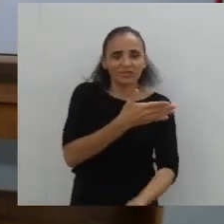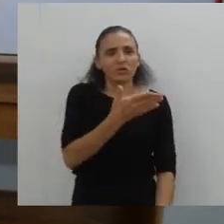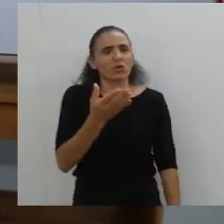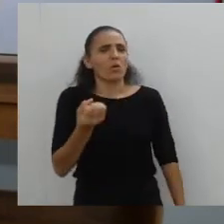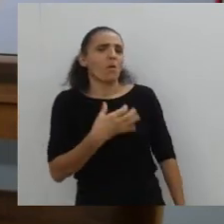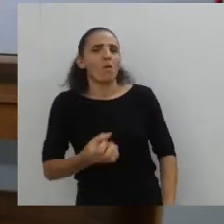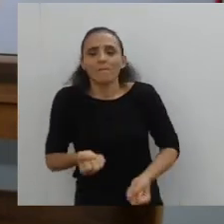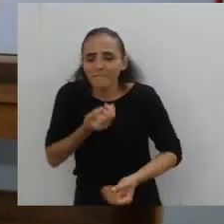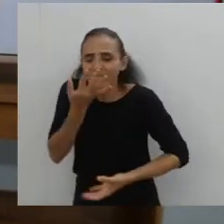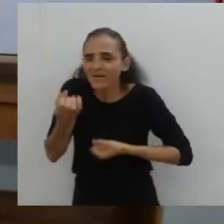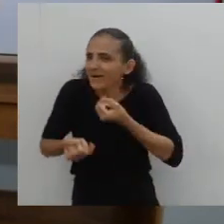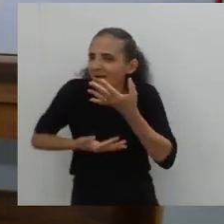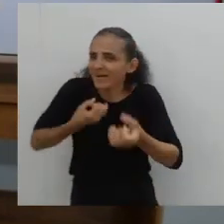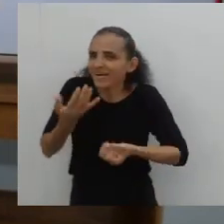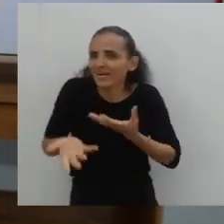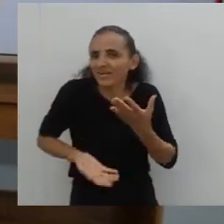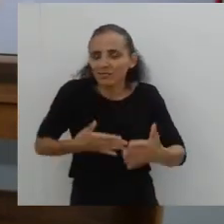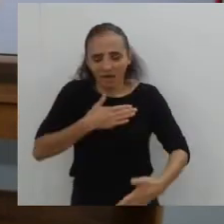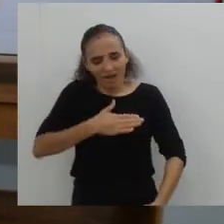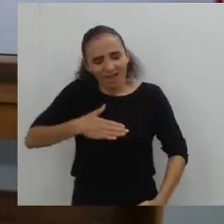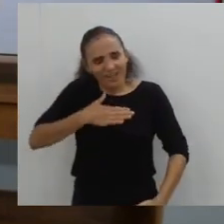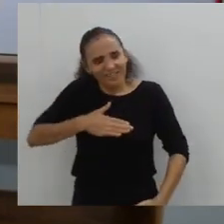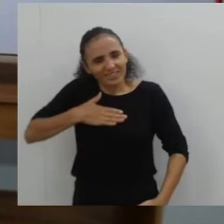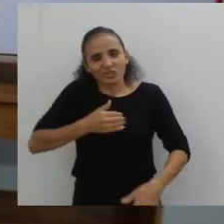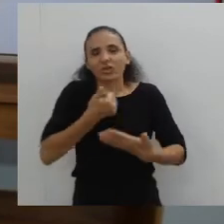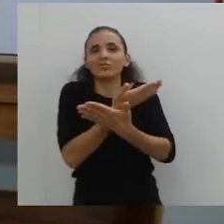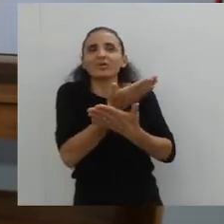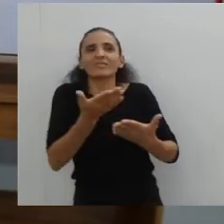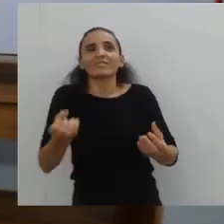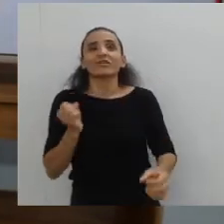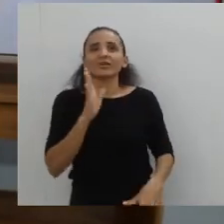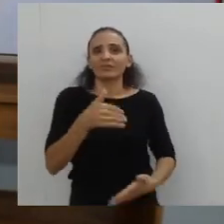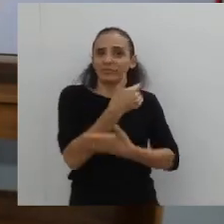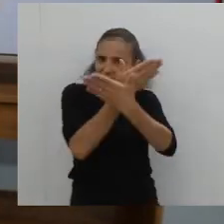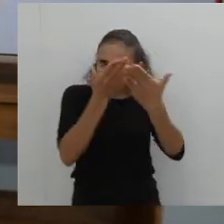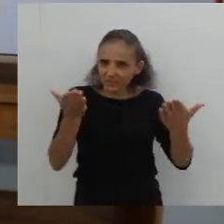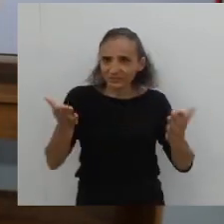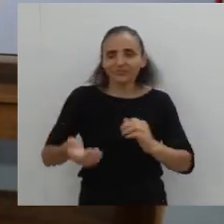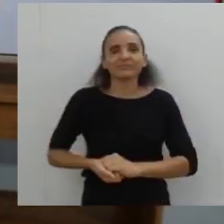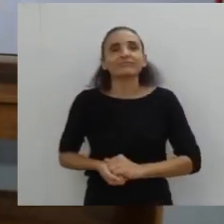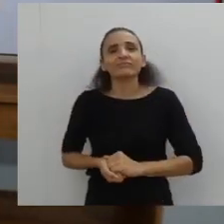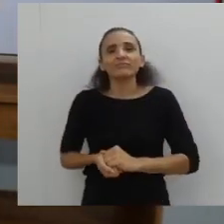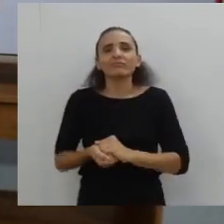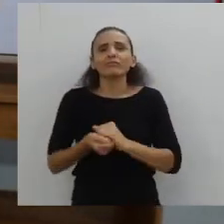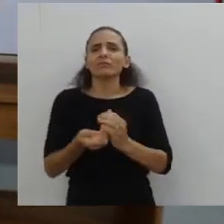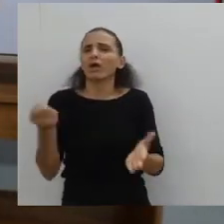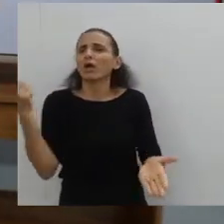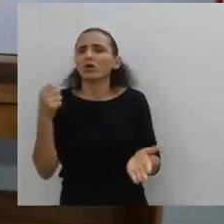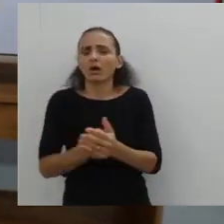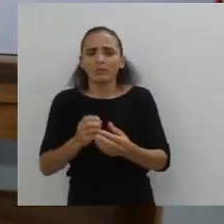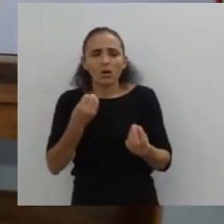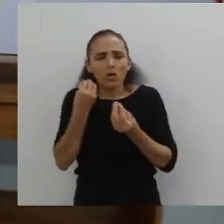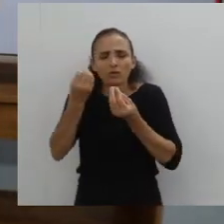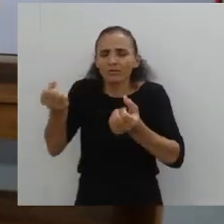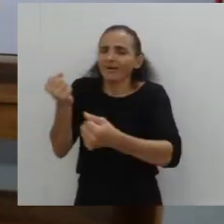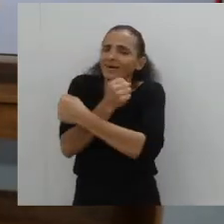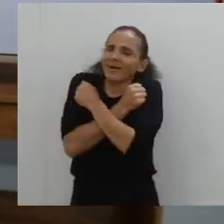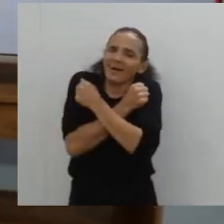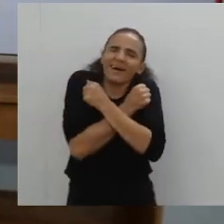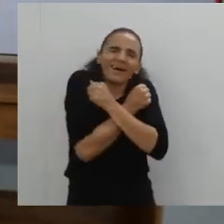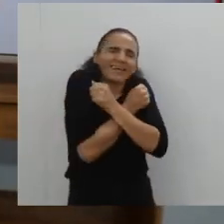Deixar um poema aqui de conforto, de aconchego para vocês. Eu queria dizer assim: Cobrarei juros pelos